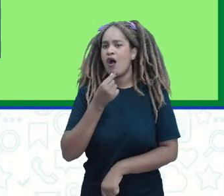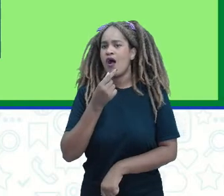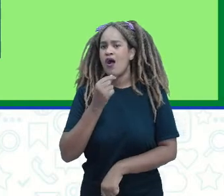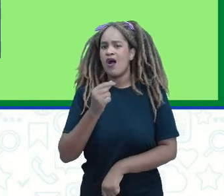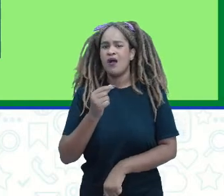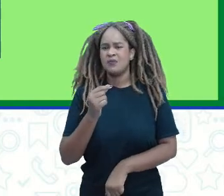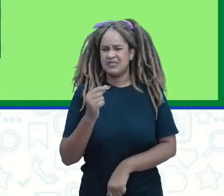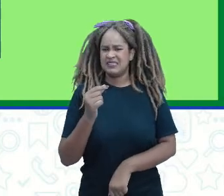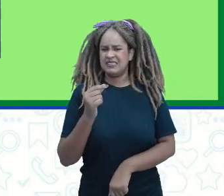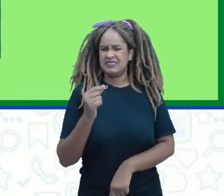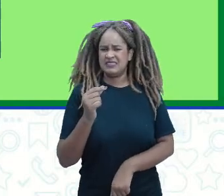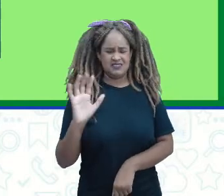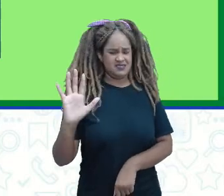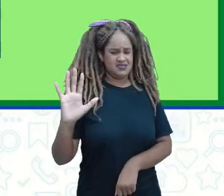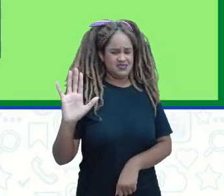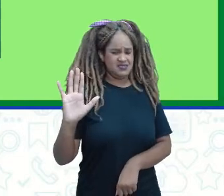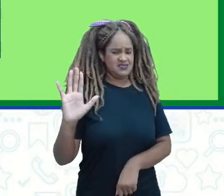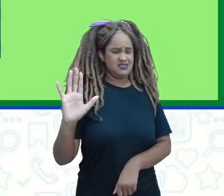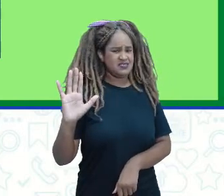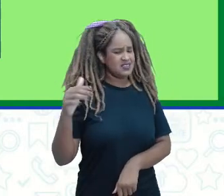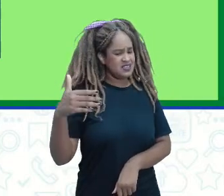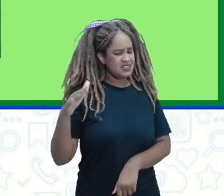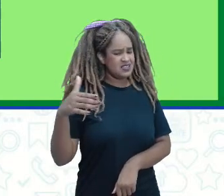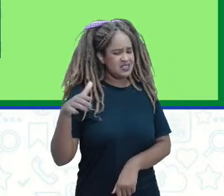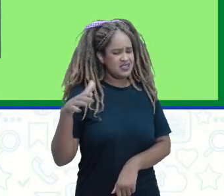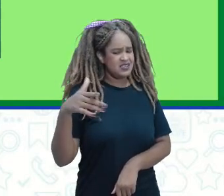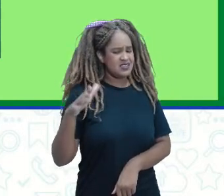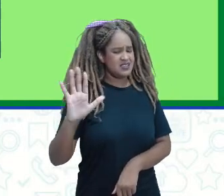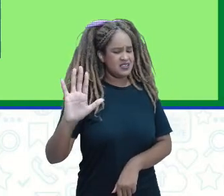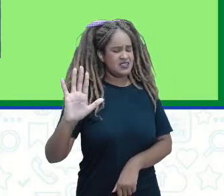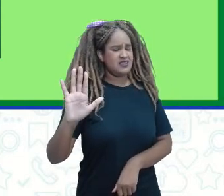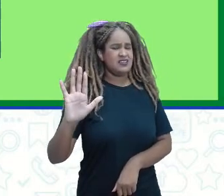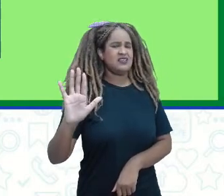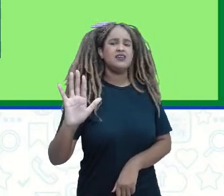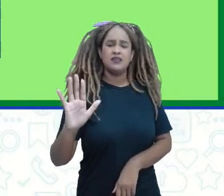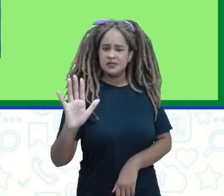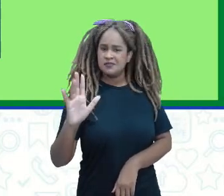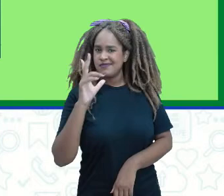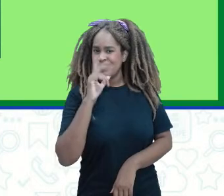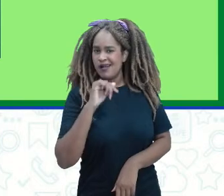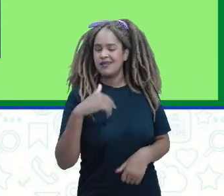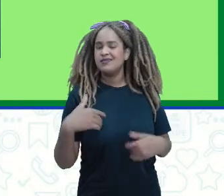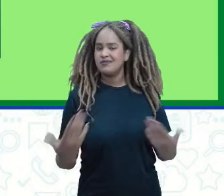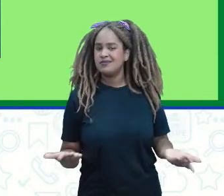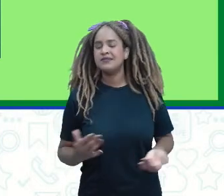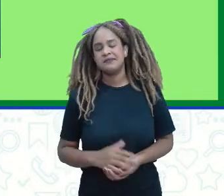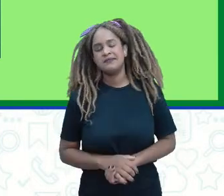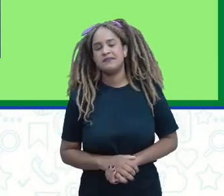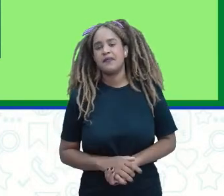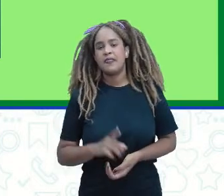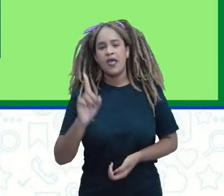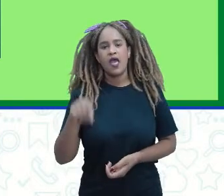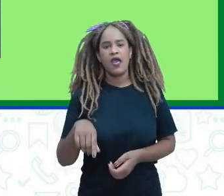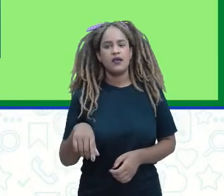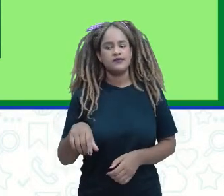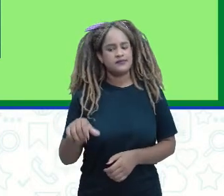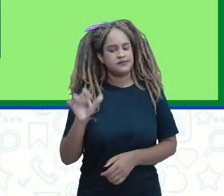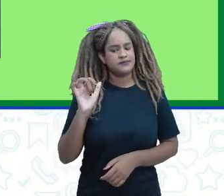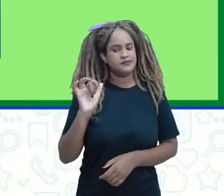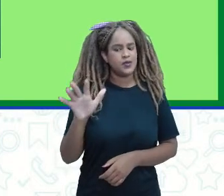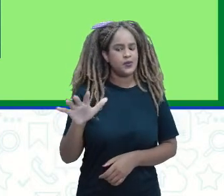ó, com essa cara de, meu Deus do céu, sai daqui, né? Que nojo, não parece? Pois é, então a repulsão,